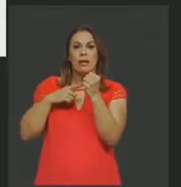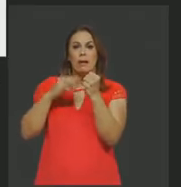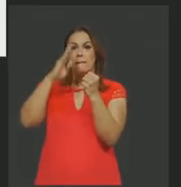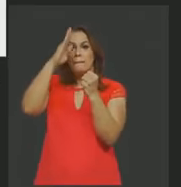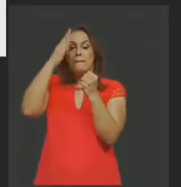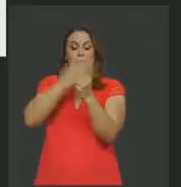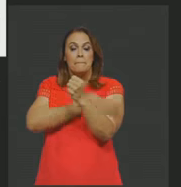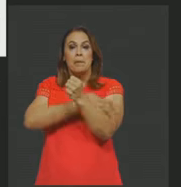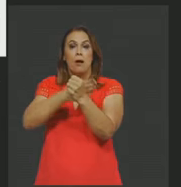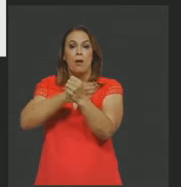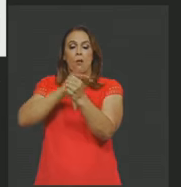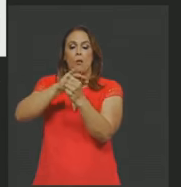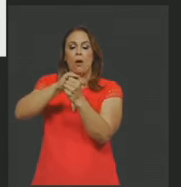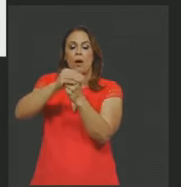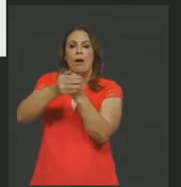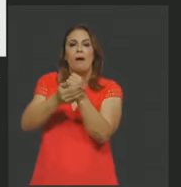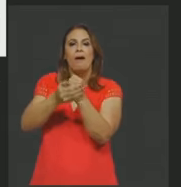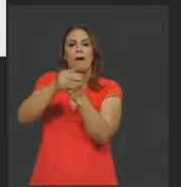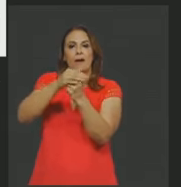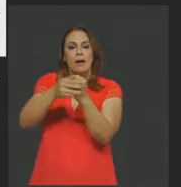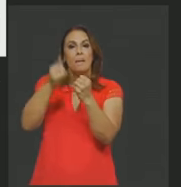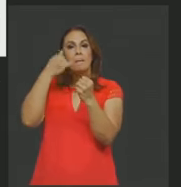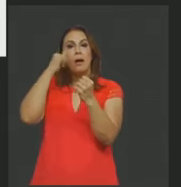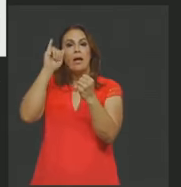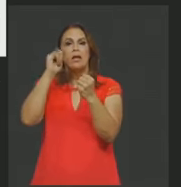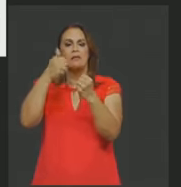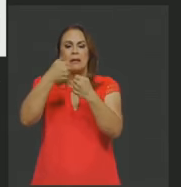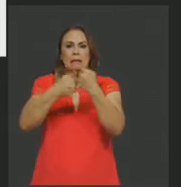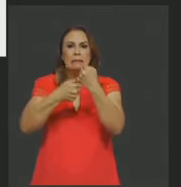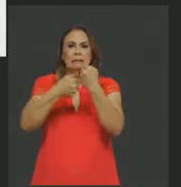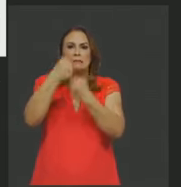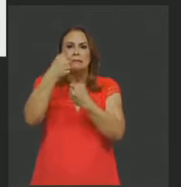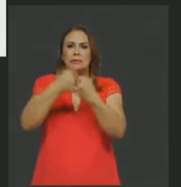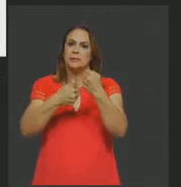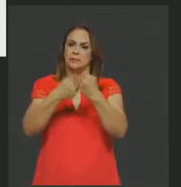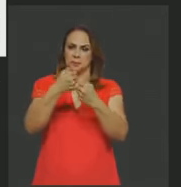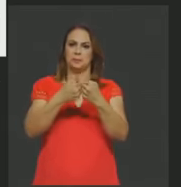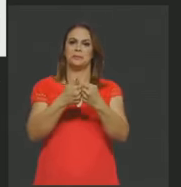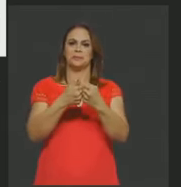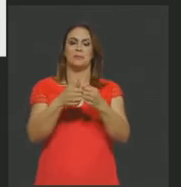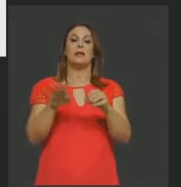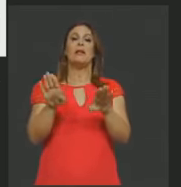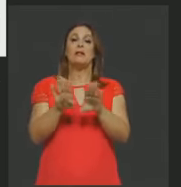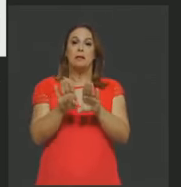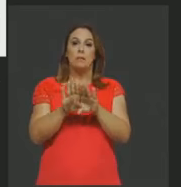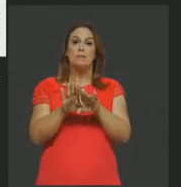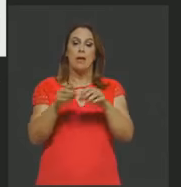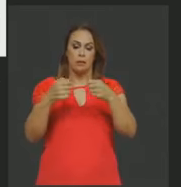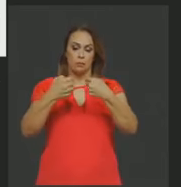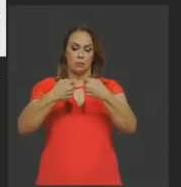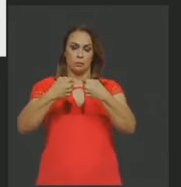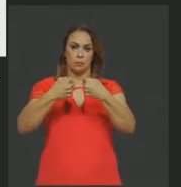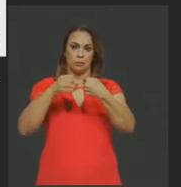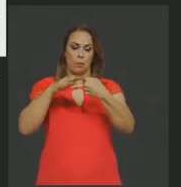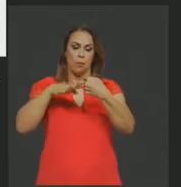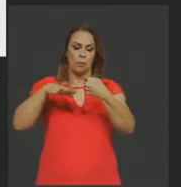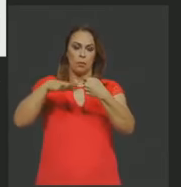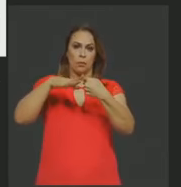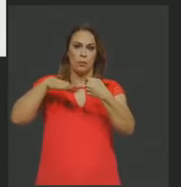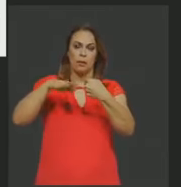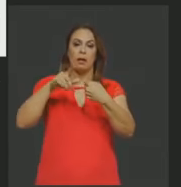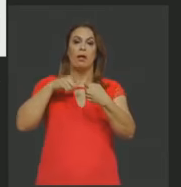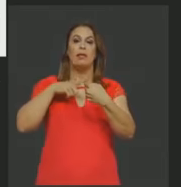cápsula fibrosa e dentro dela com um líquido, chamado de líquido sinovial. Esse líquido vai evitar aí também, né,